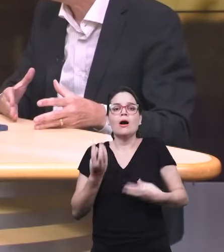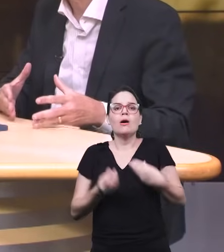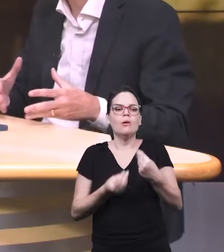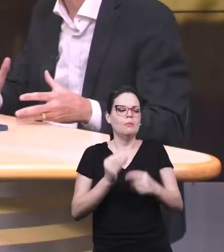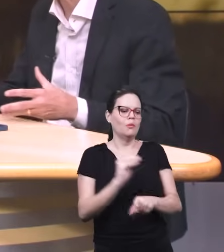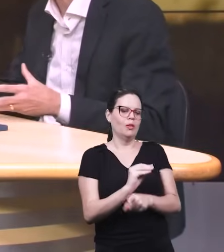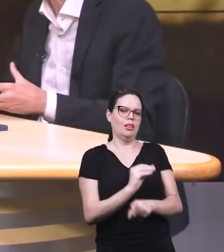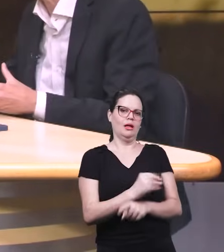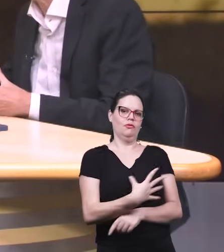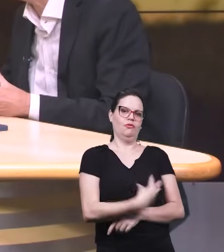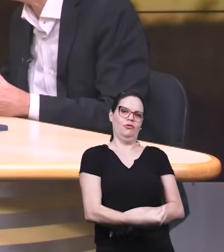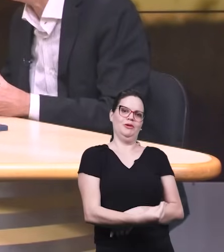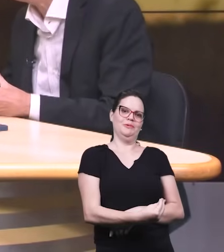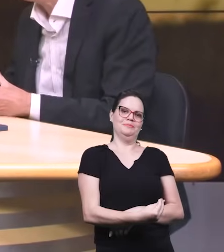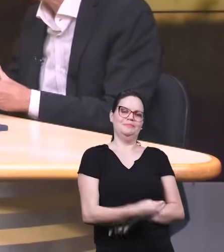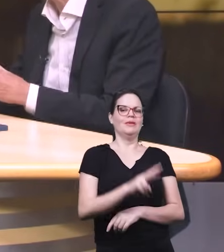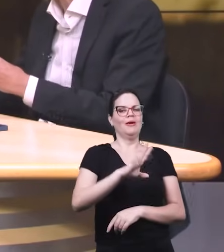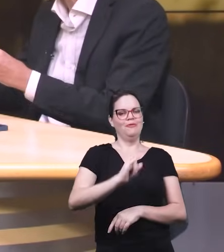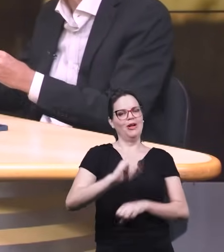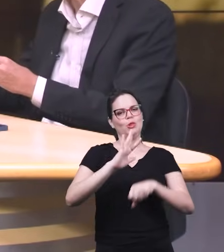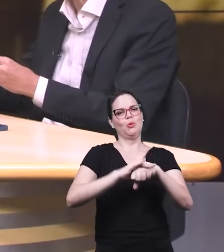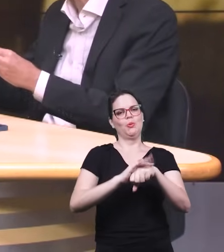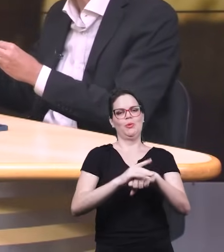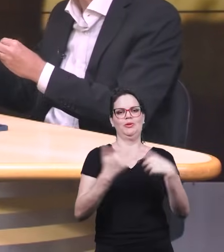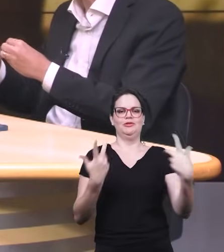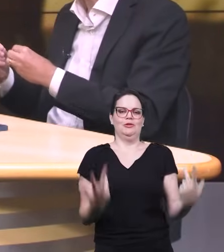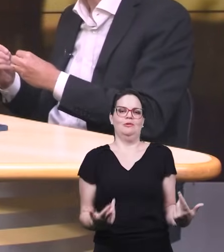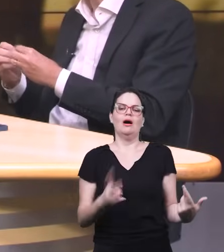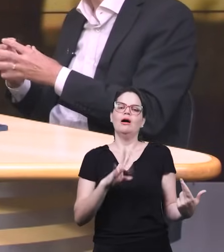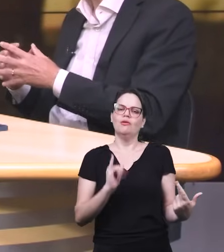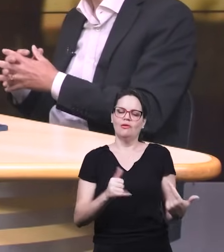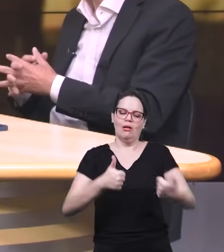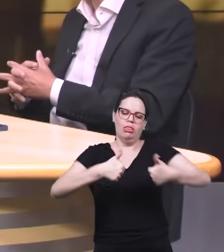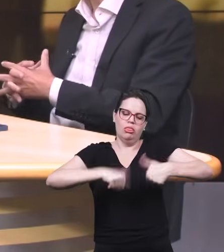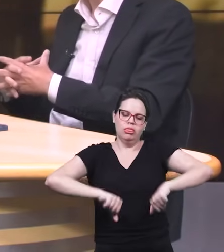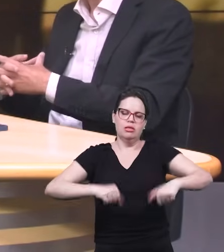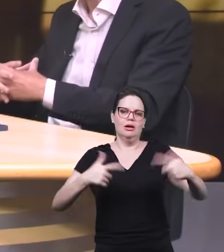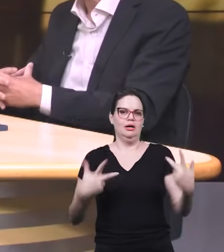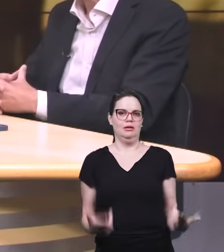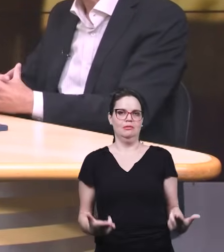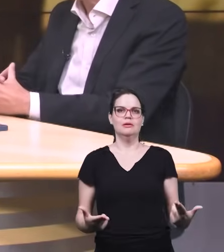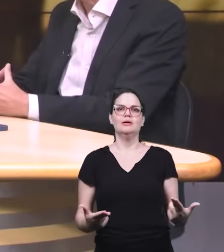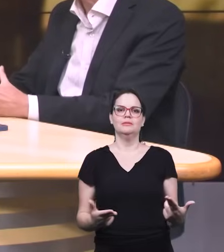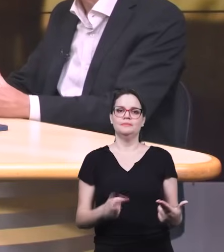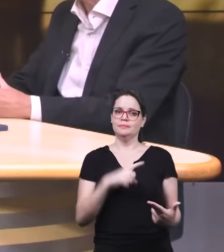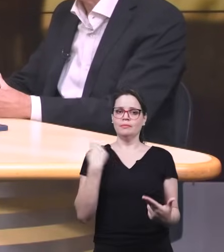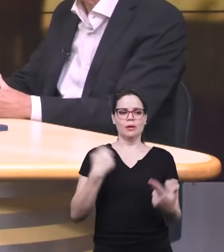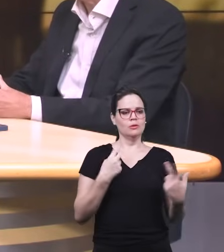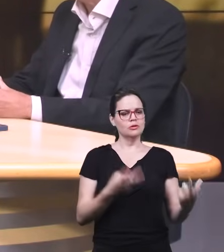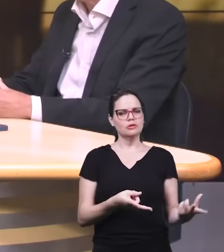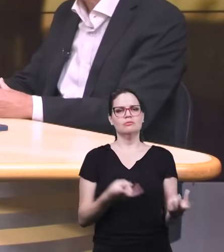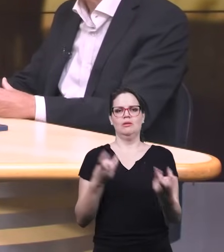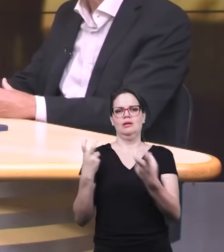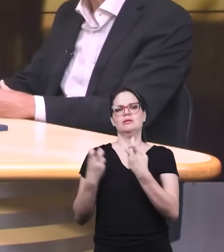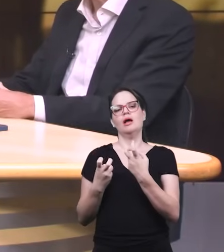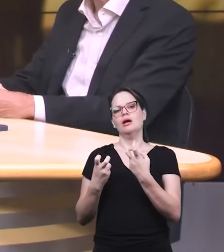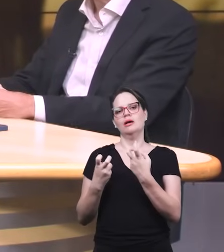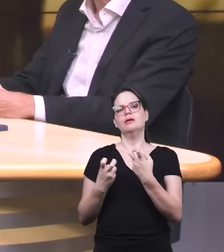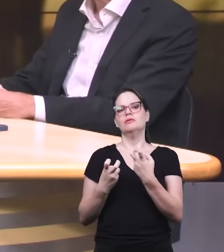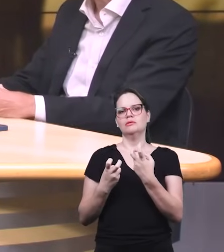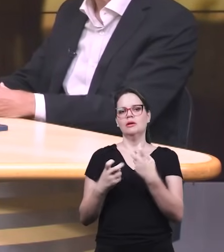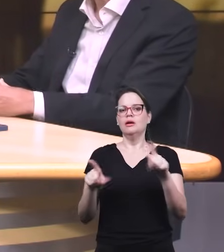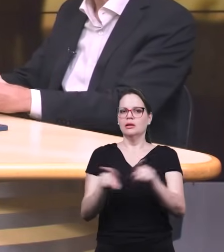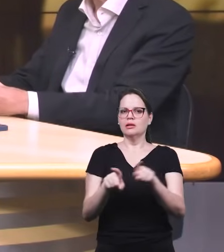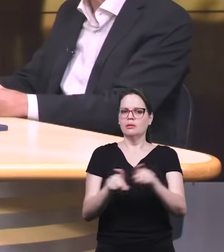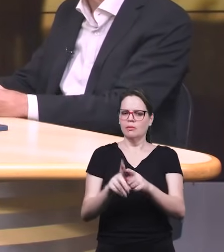filho se ela também está enferma? E é o que nós estamos tendo muito esses casos, inclusive dentro do Evangelho. Mães que